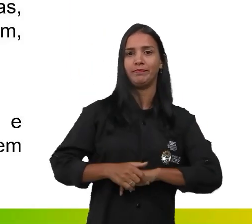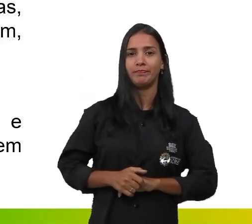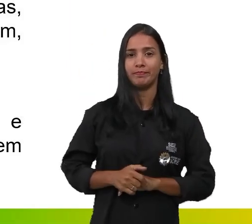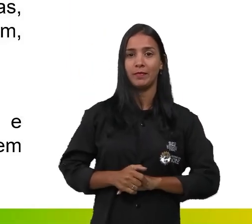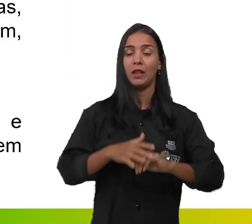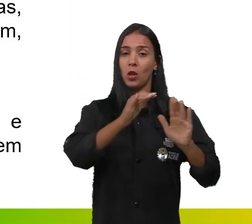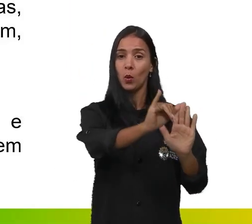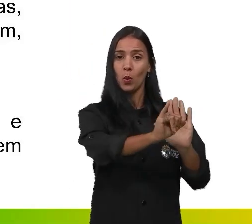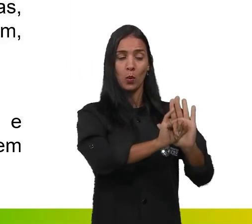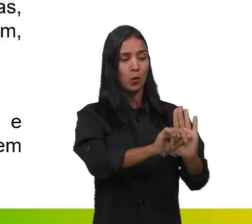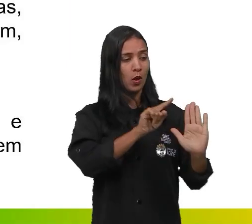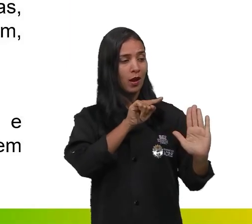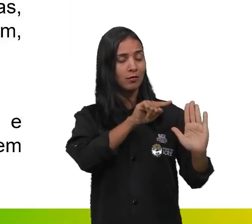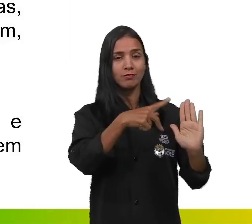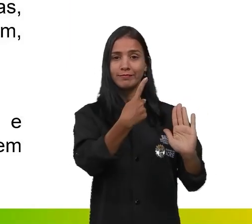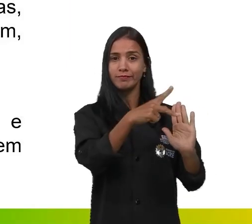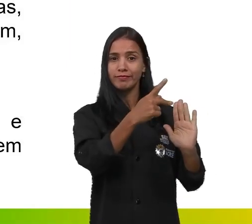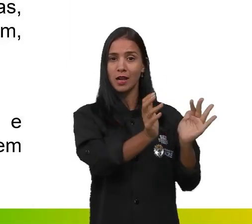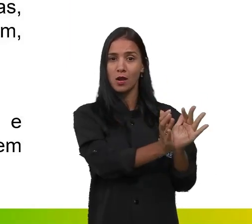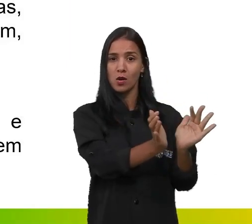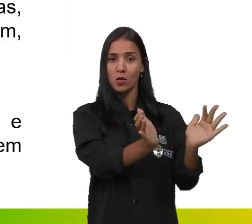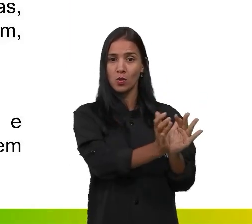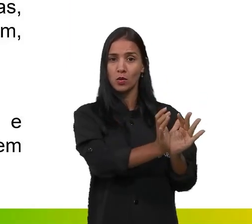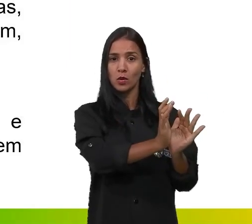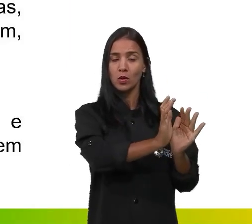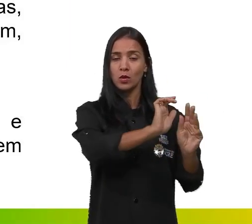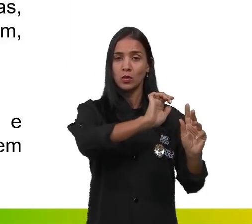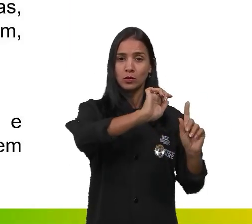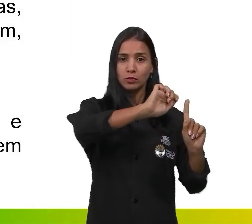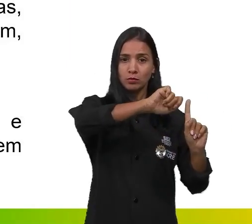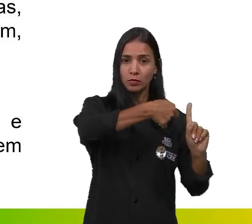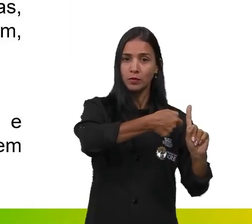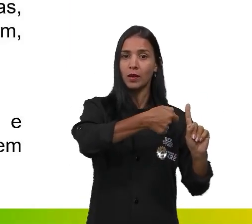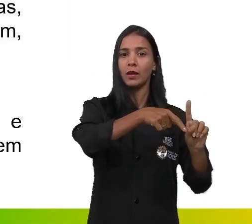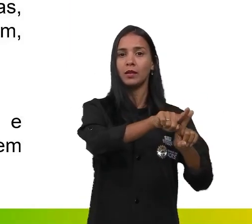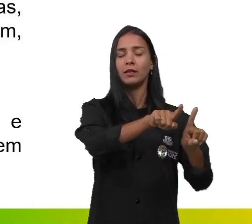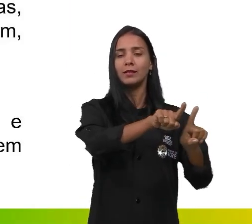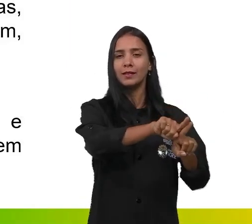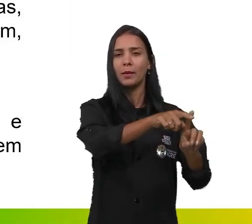negada. A colonização buscou